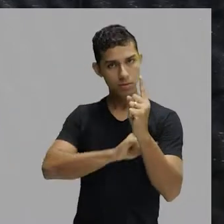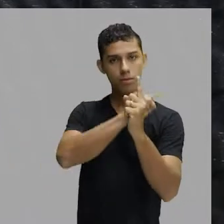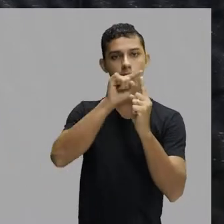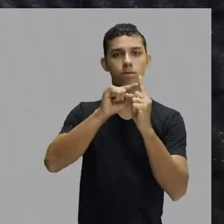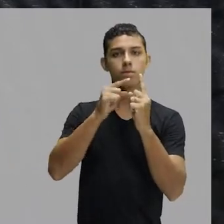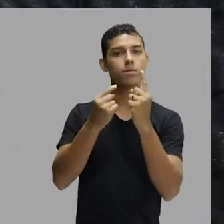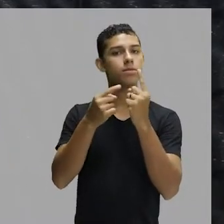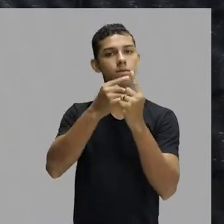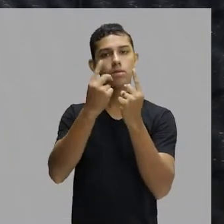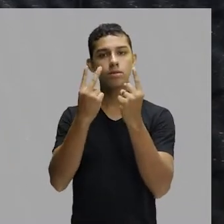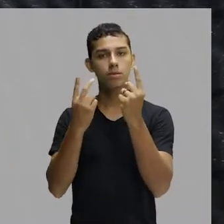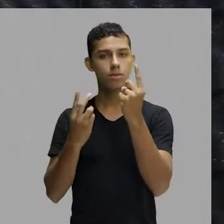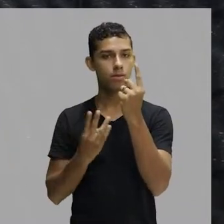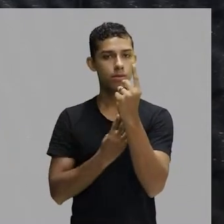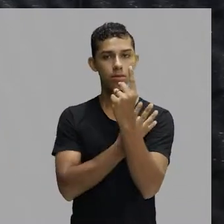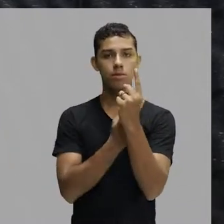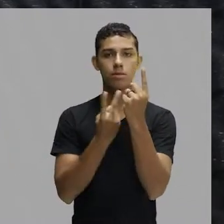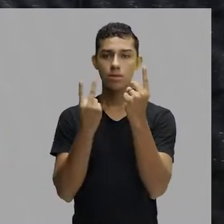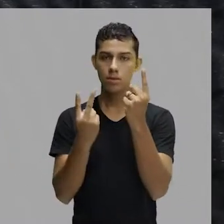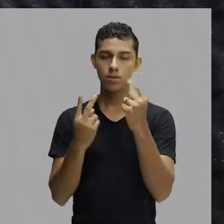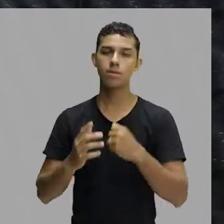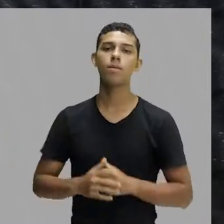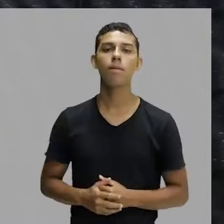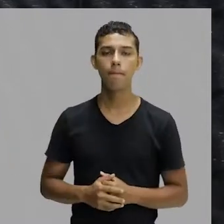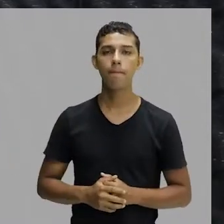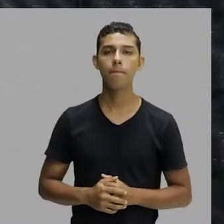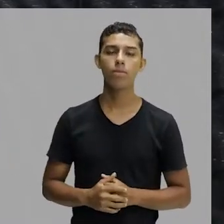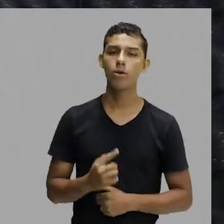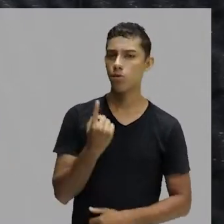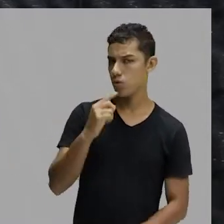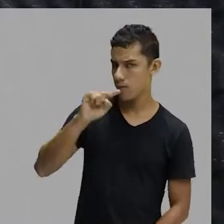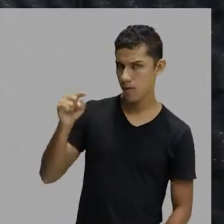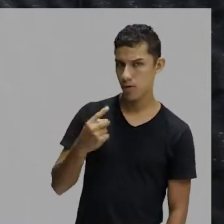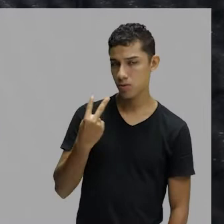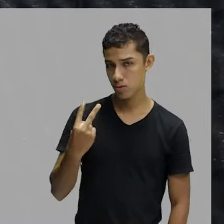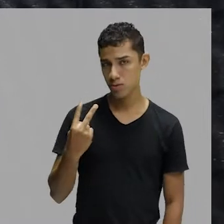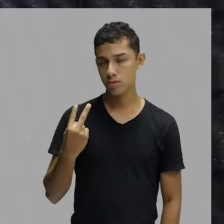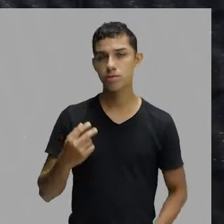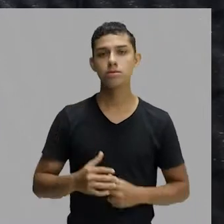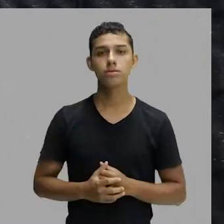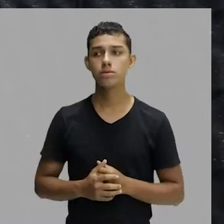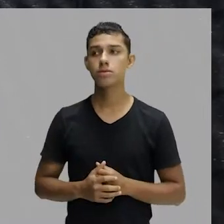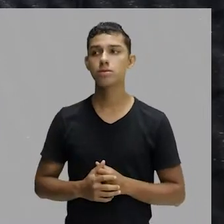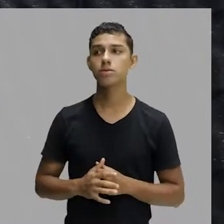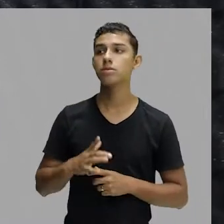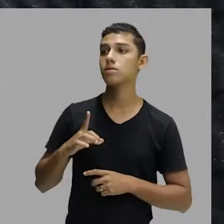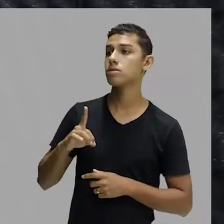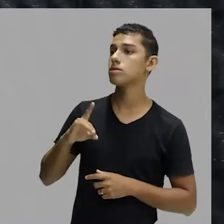horário. Então, eu vou ter aqui 1,2 de